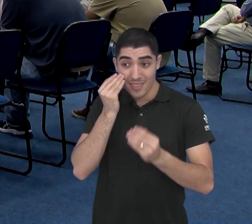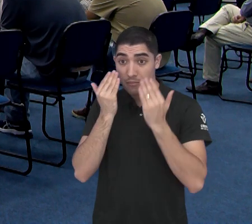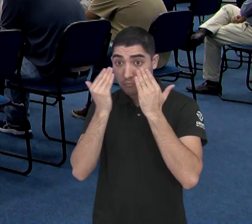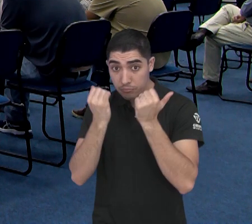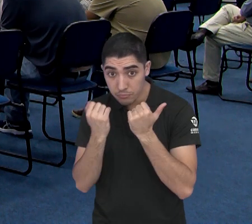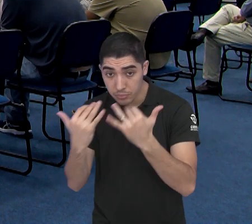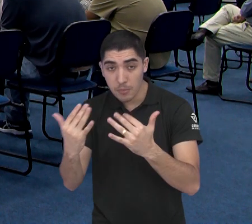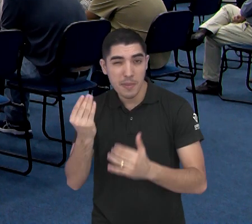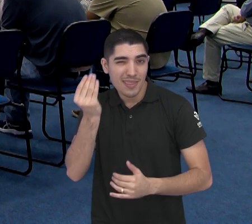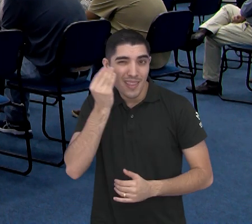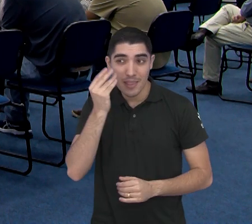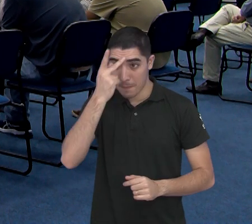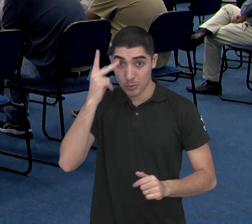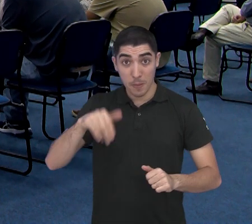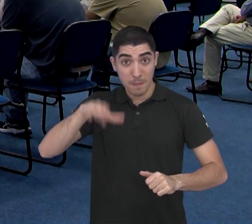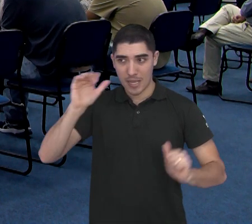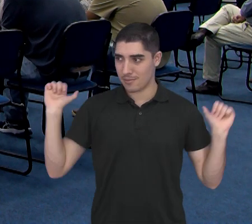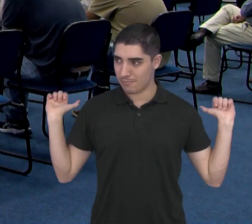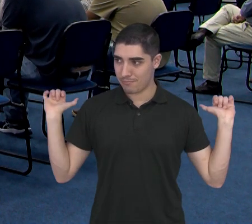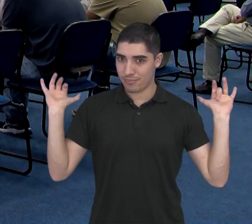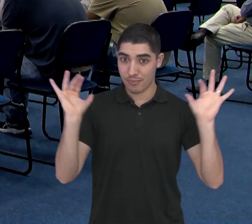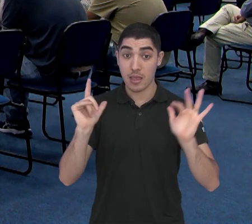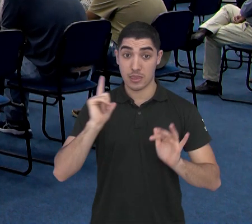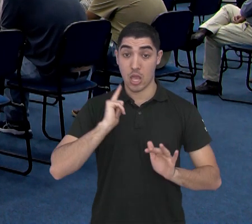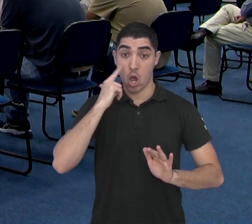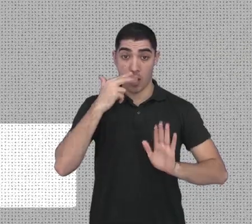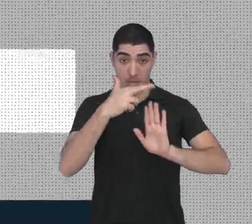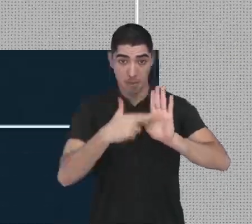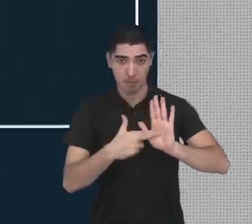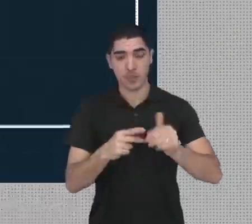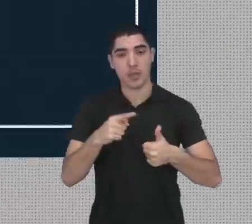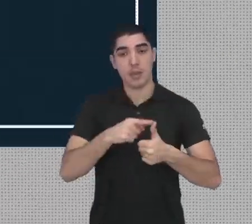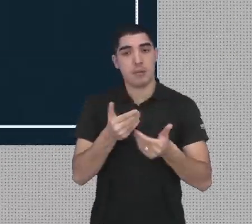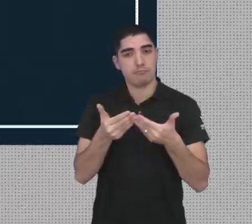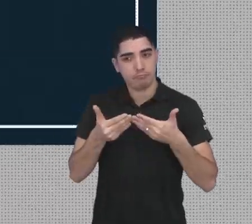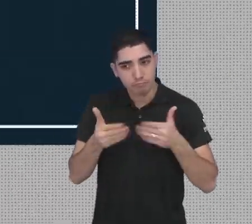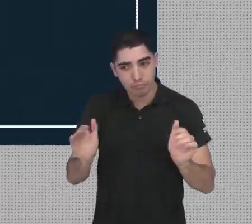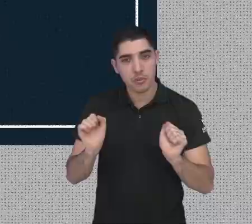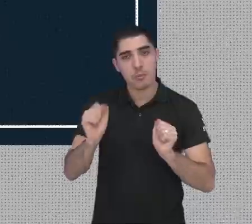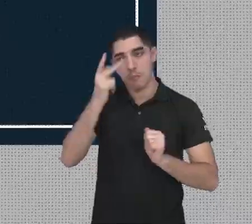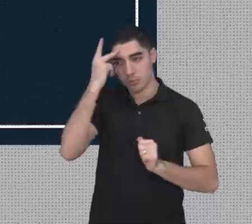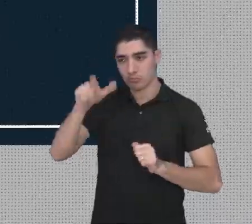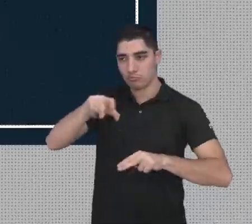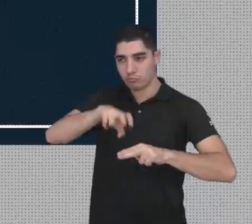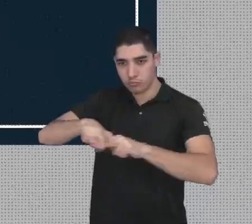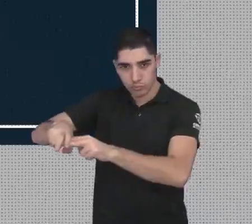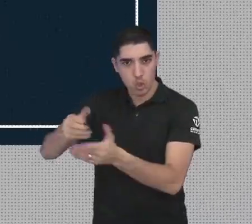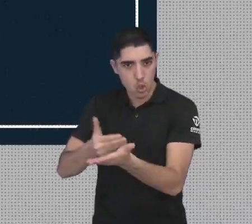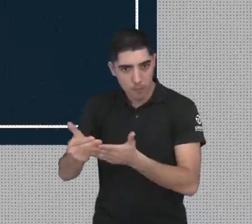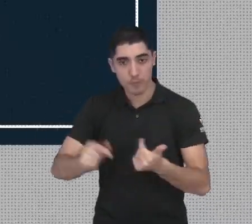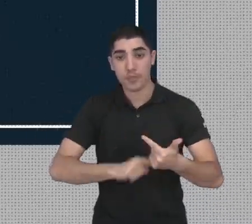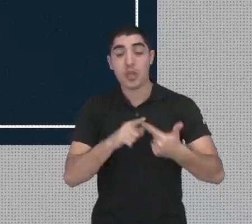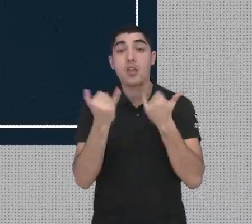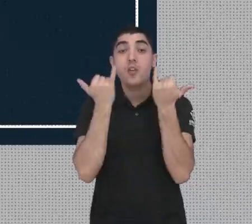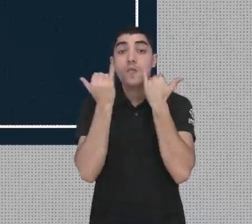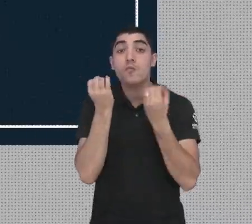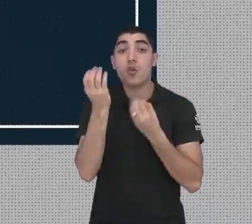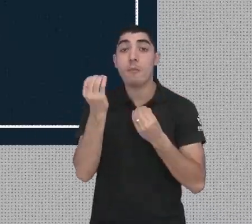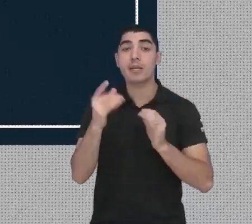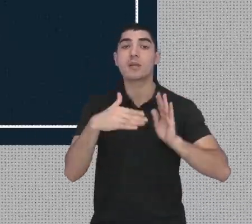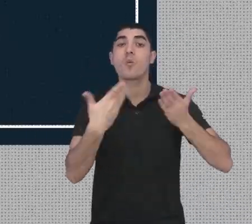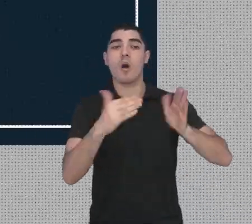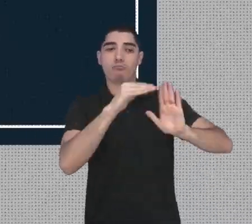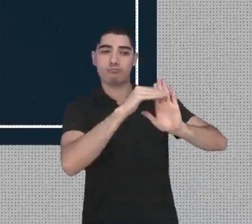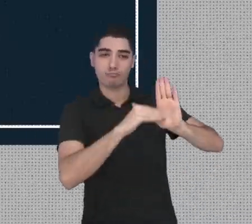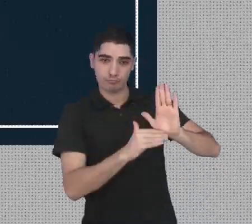seja proveitosa, a maior parte segue um roteiro com essa ordem: abertura e composição da mesa, informações gerais sobre